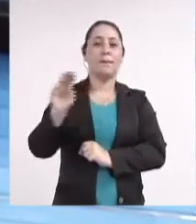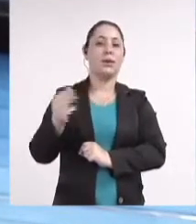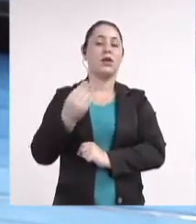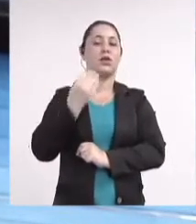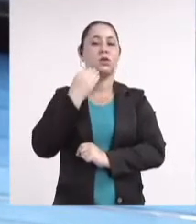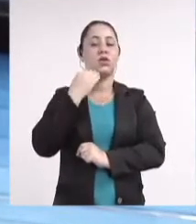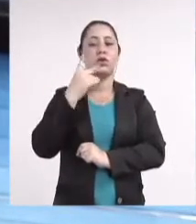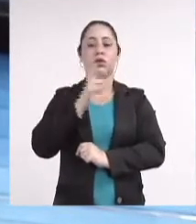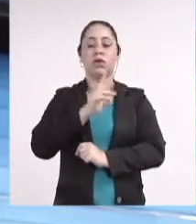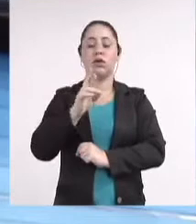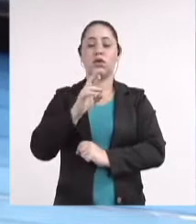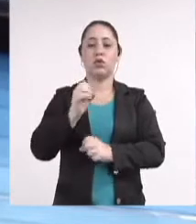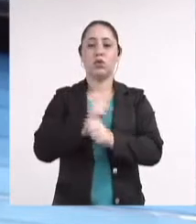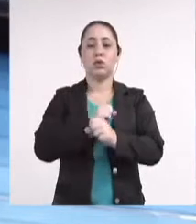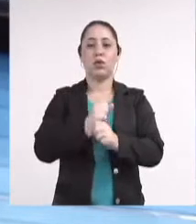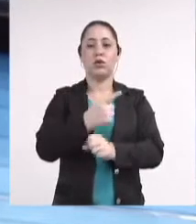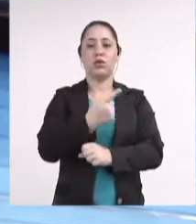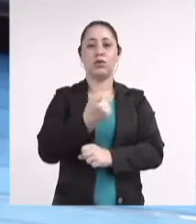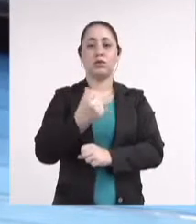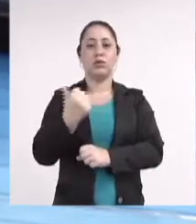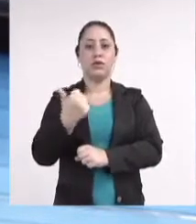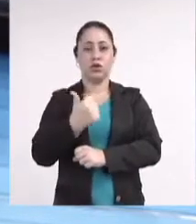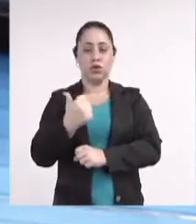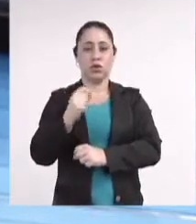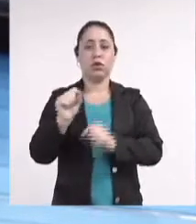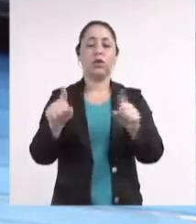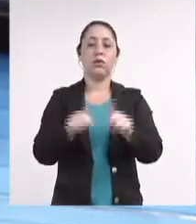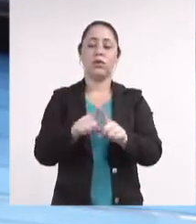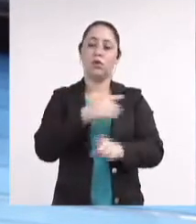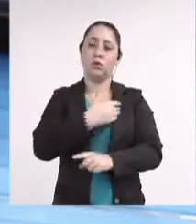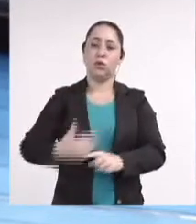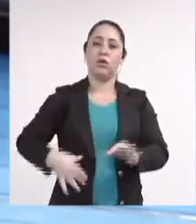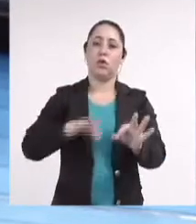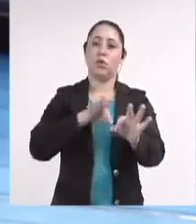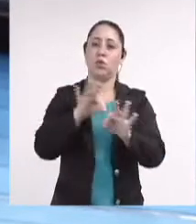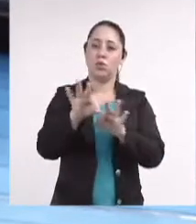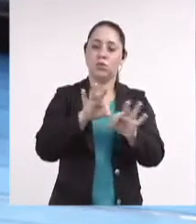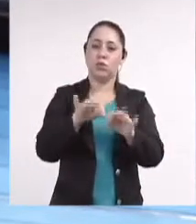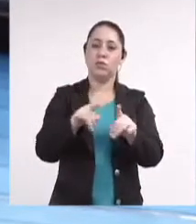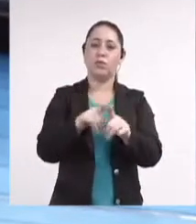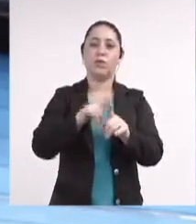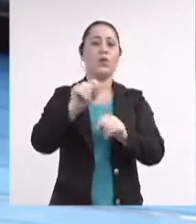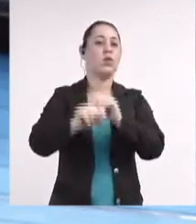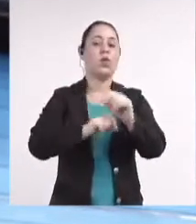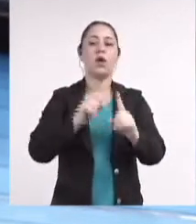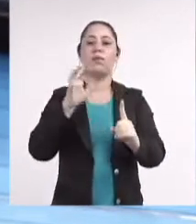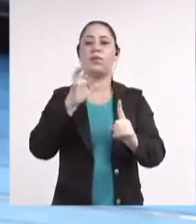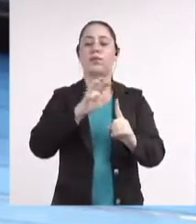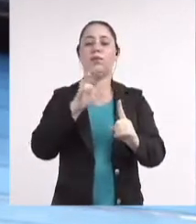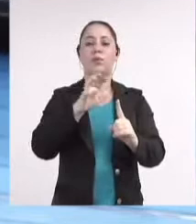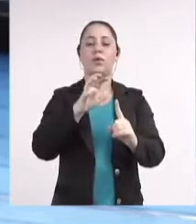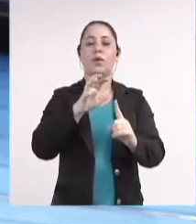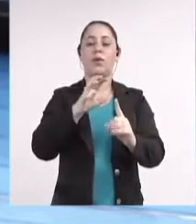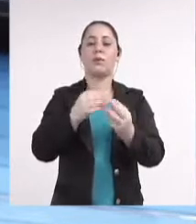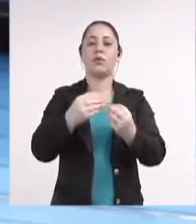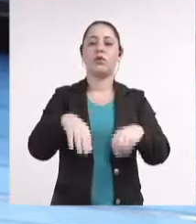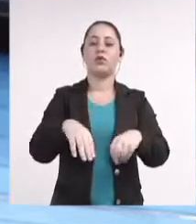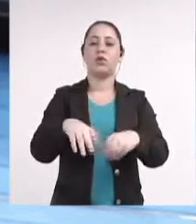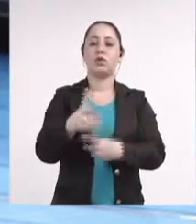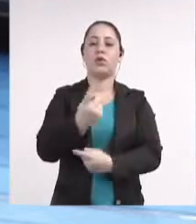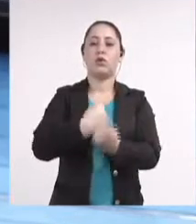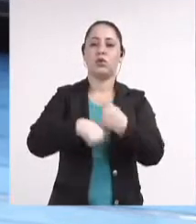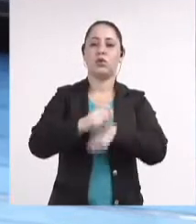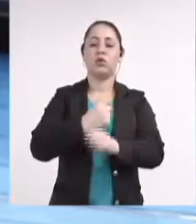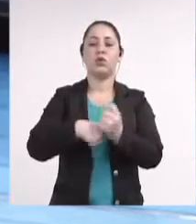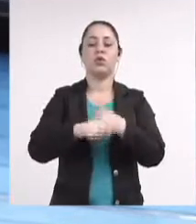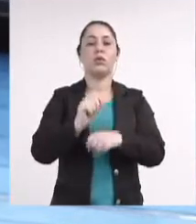2021. Vale ressaltar que aí o governo está fazendo também ajustes em relação ao impacto econômico da Covid-19 dentro